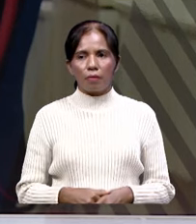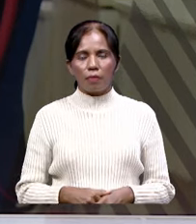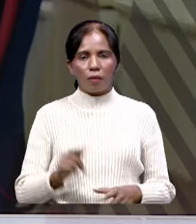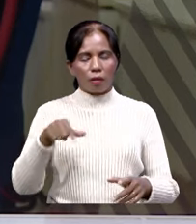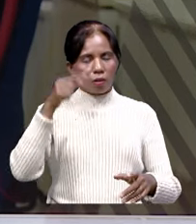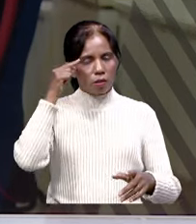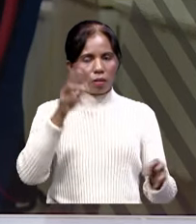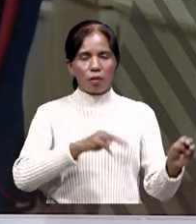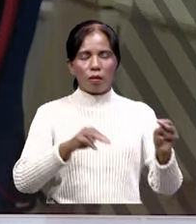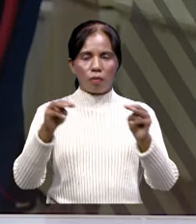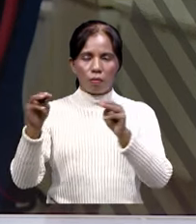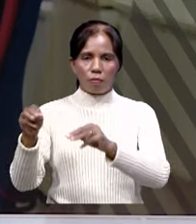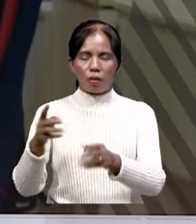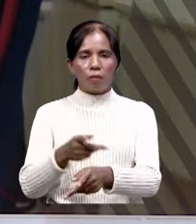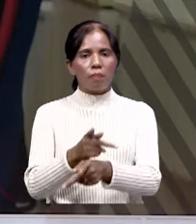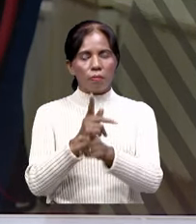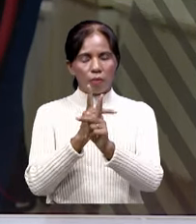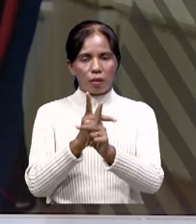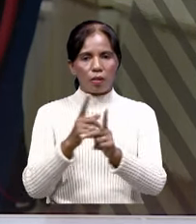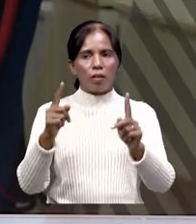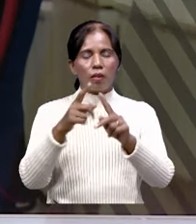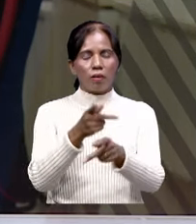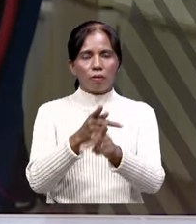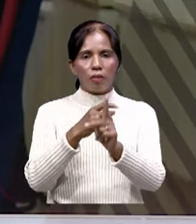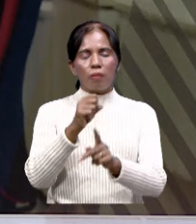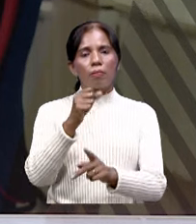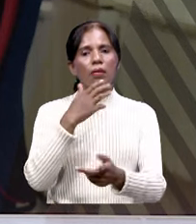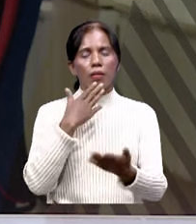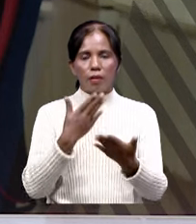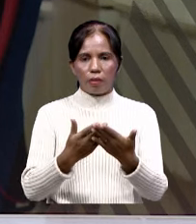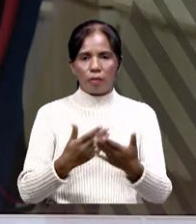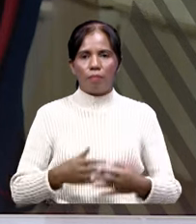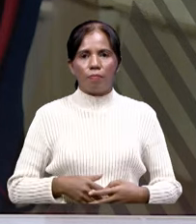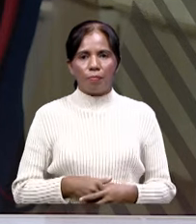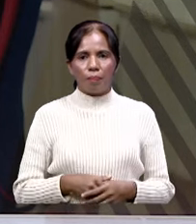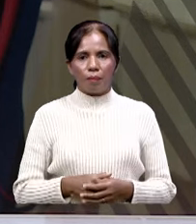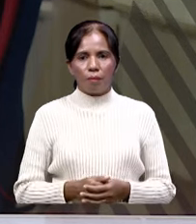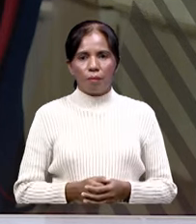Governo se muda crédito suave para crédito saudável.